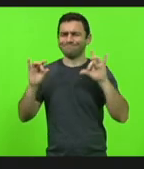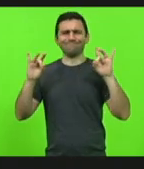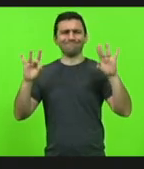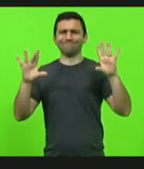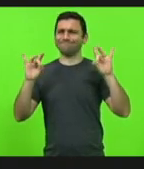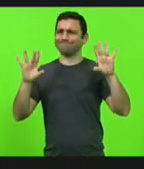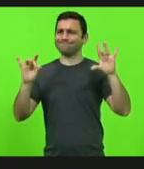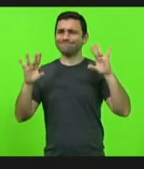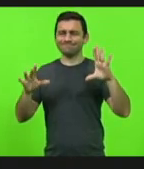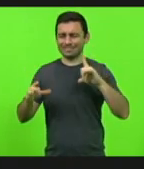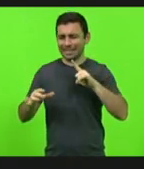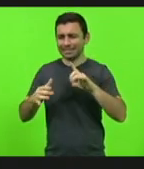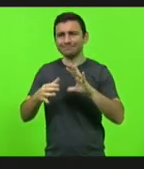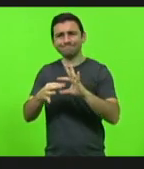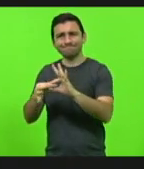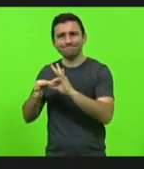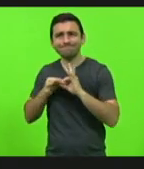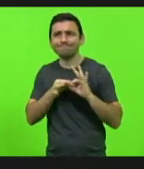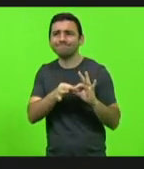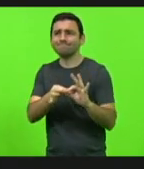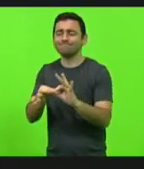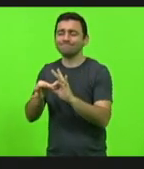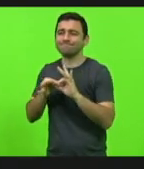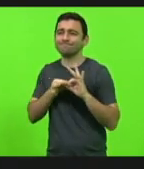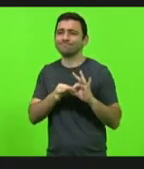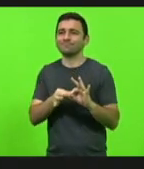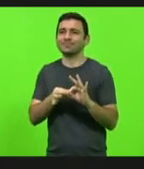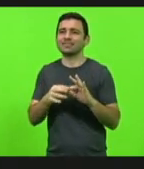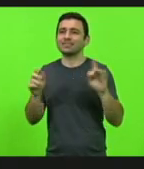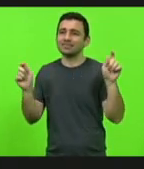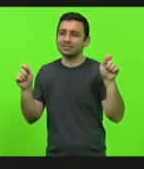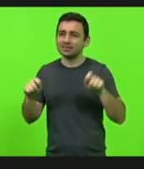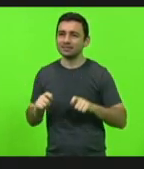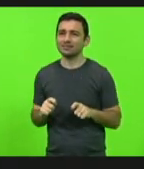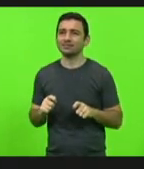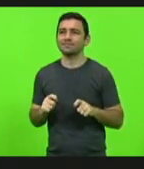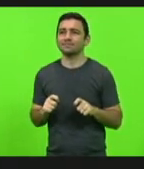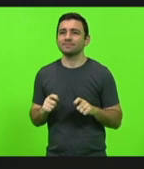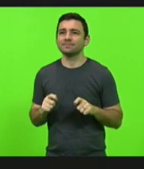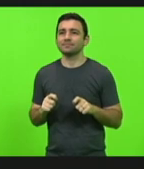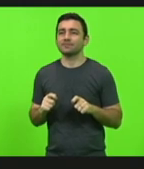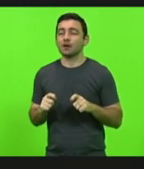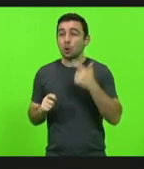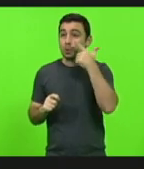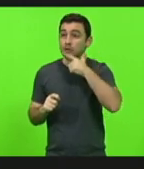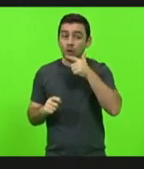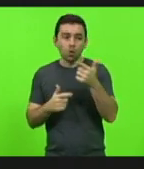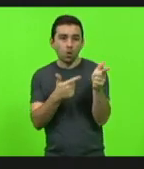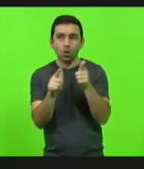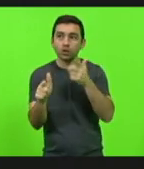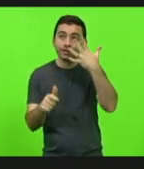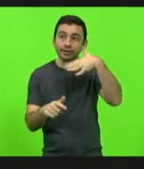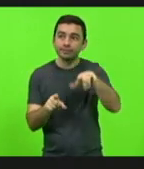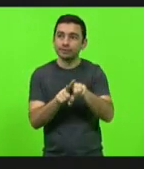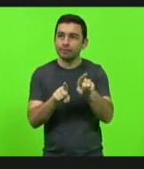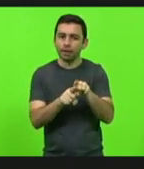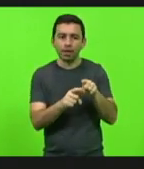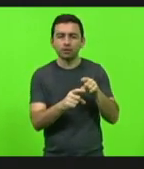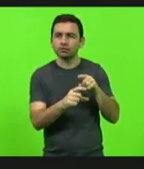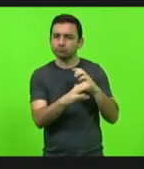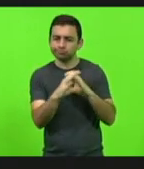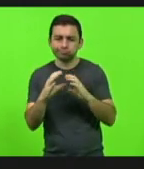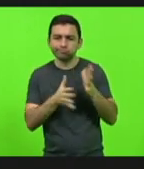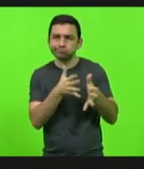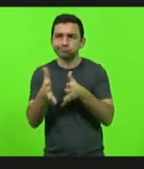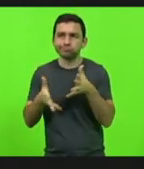uma integração e ela consegue também fazer essa essa unidade com outras crianças e isso é importante a